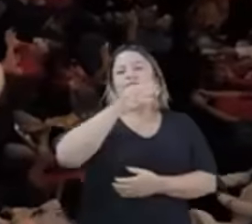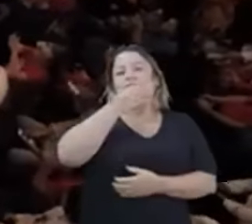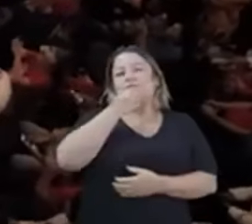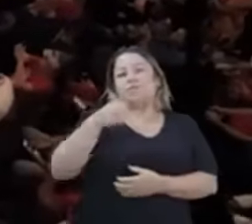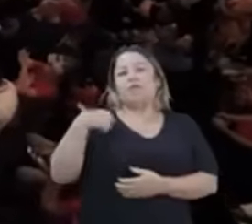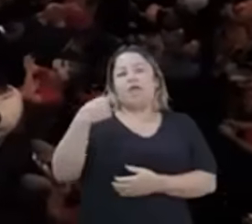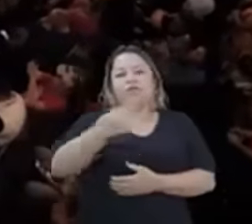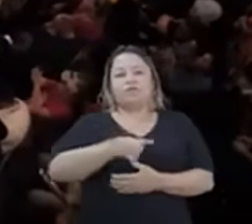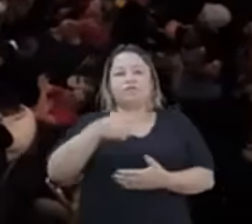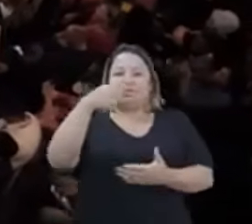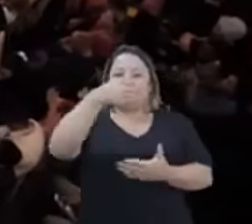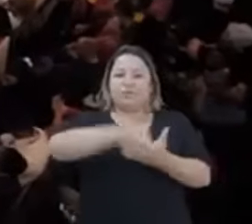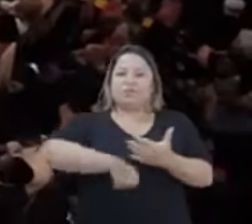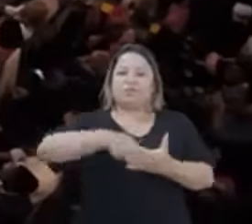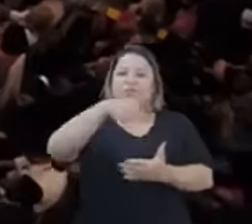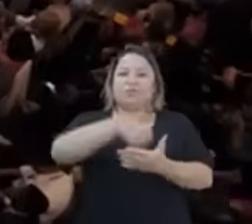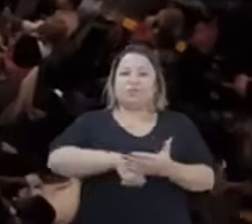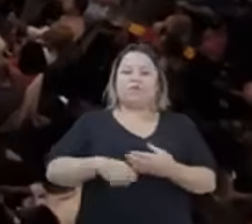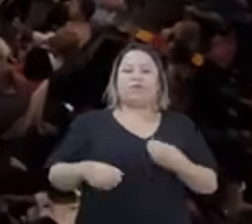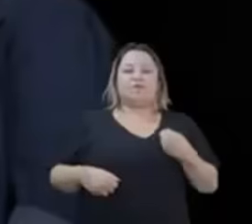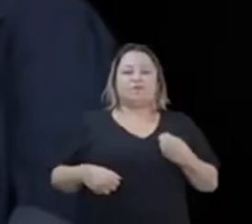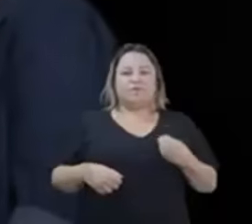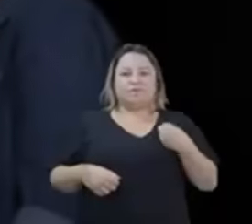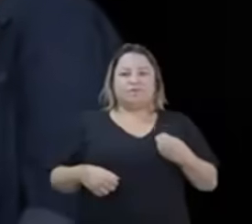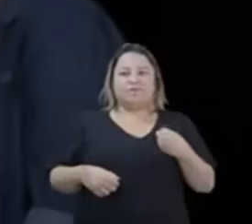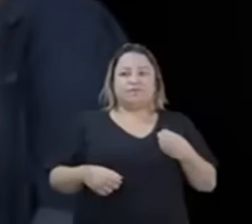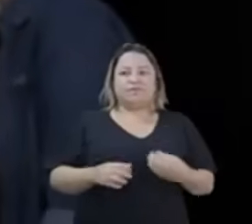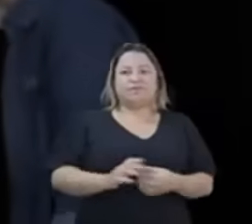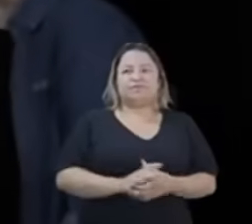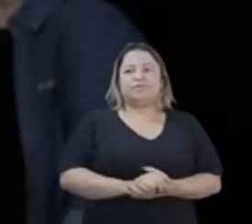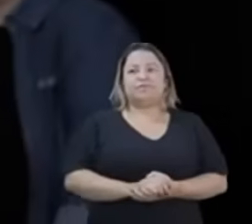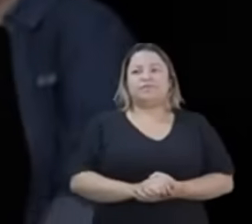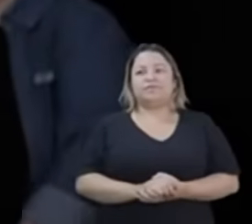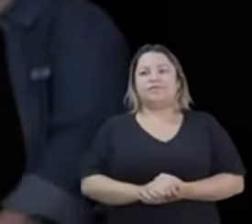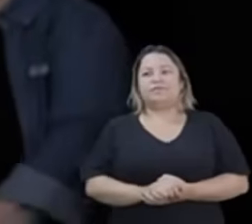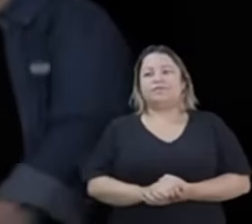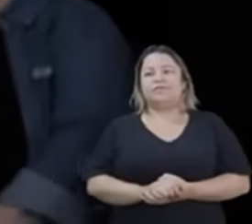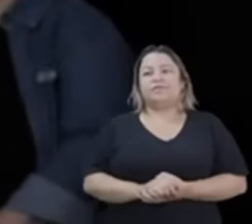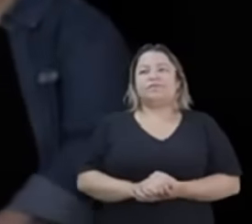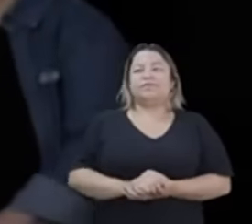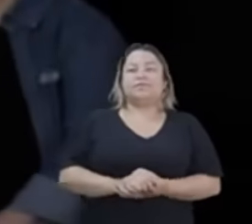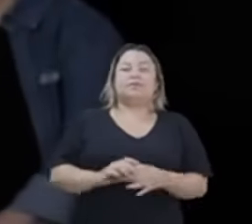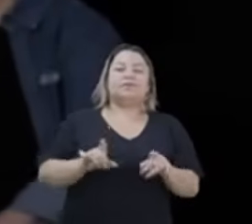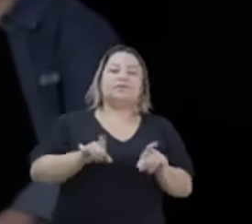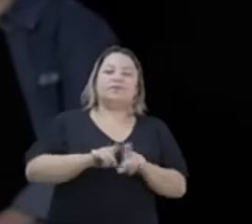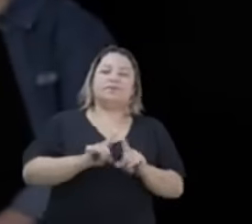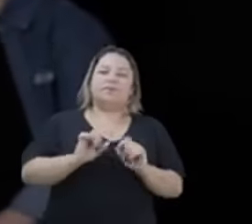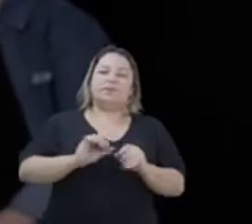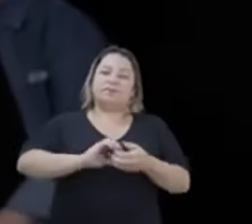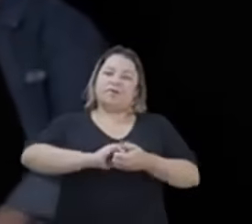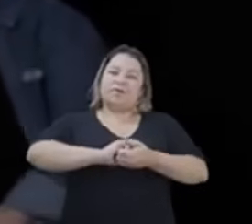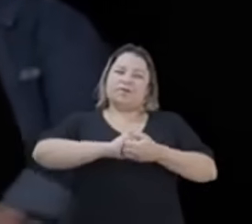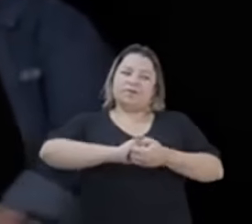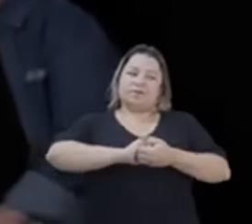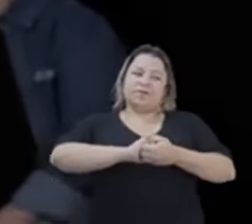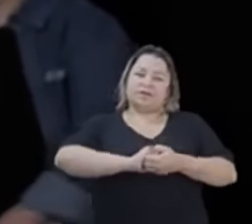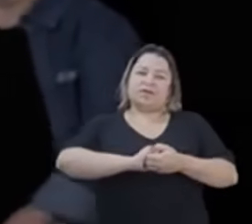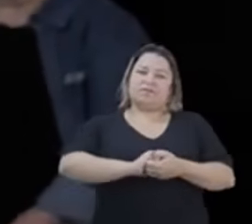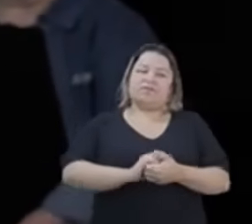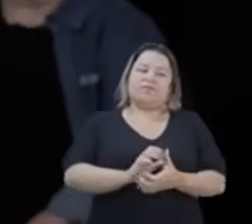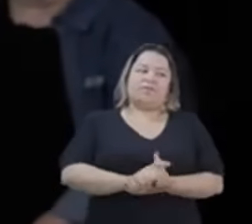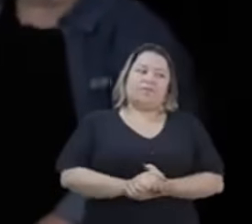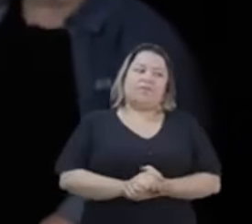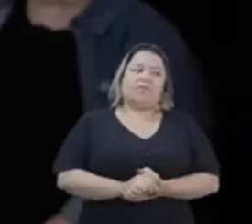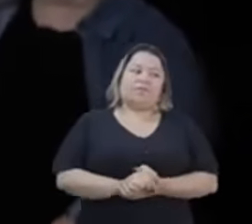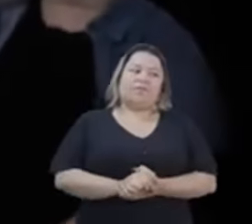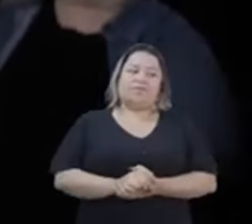nossa militância aqui presente. Quero também saudar